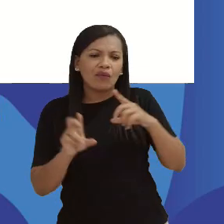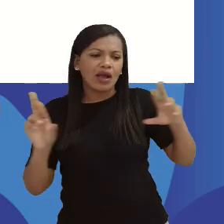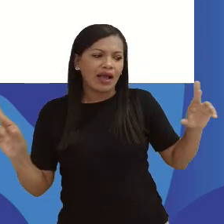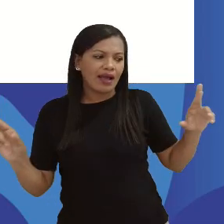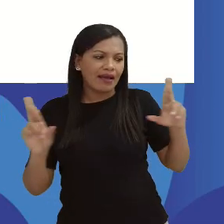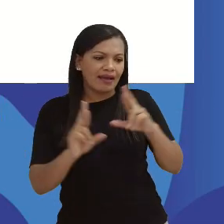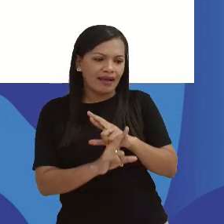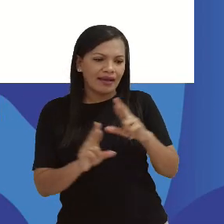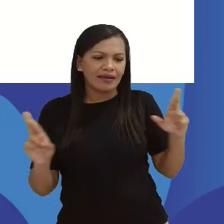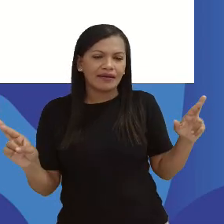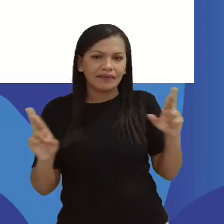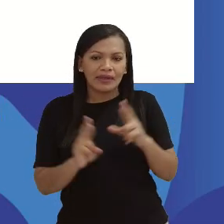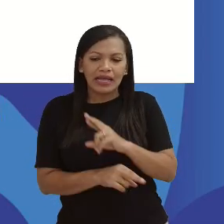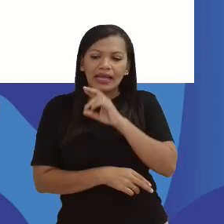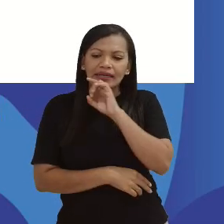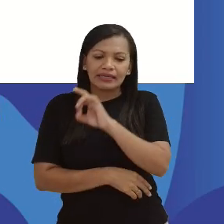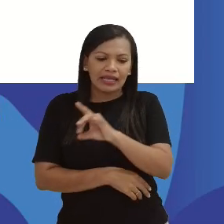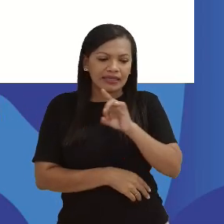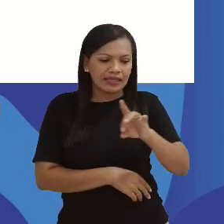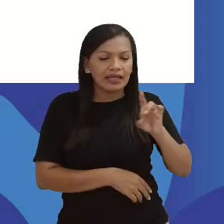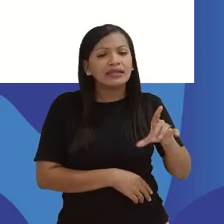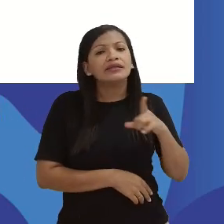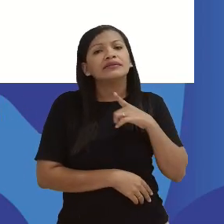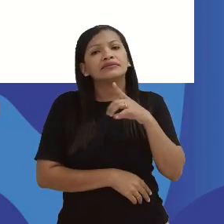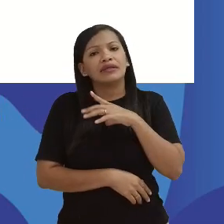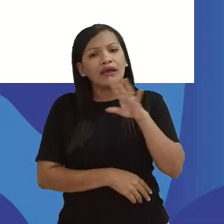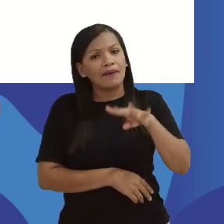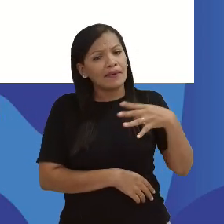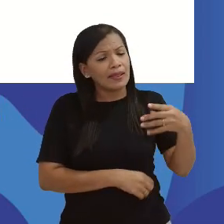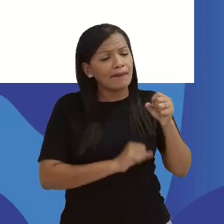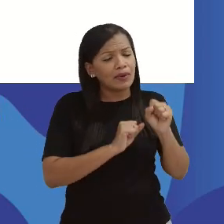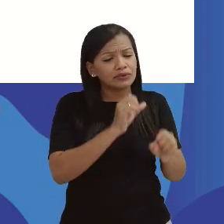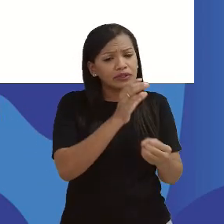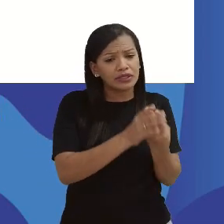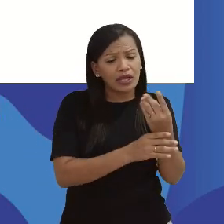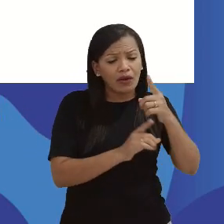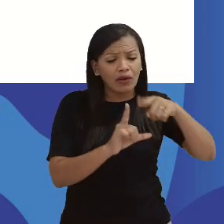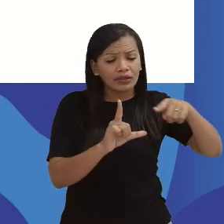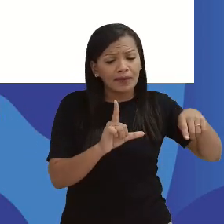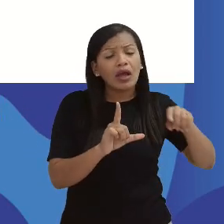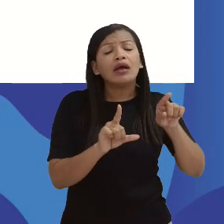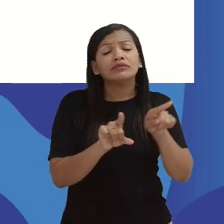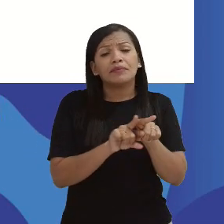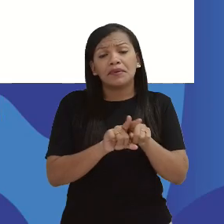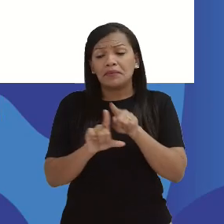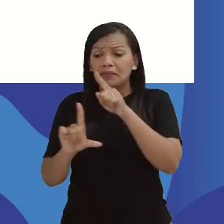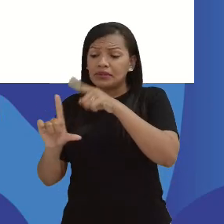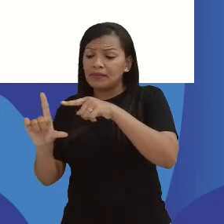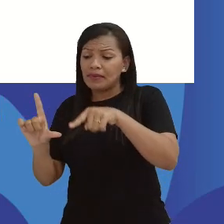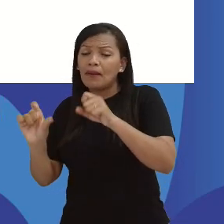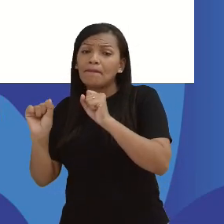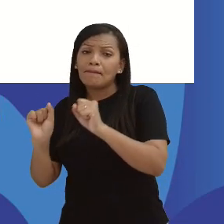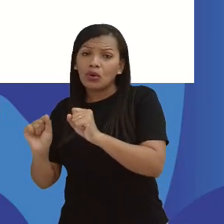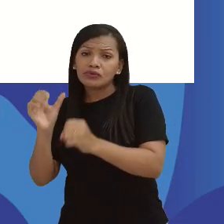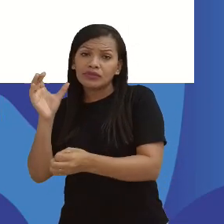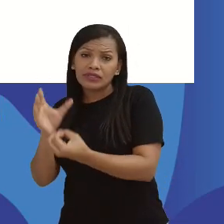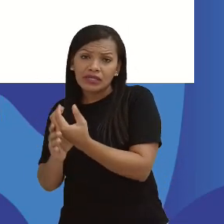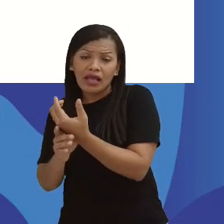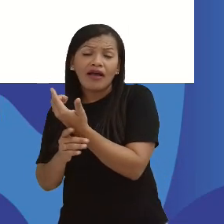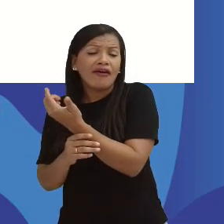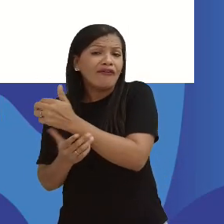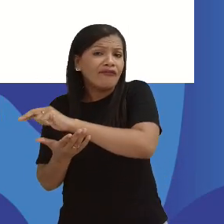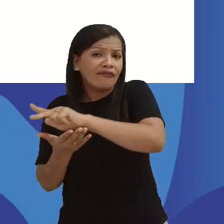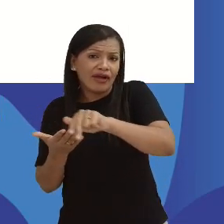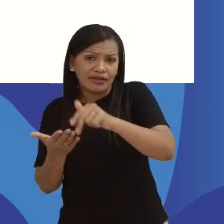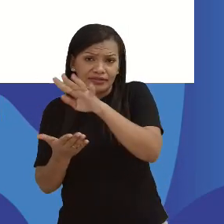entre elas. Então, para cada tabela, eu posso gerar um gráfico e para cada gráfico, eu posso gerar uma ou mais tabelas.